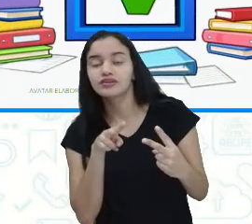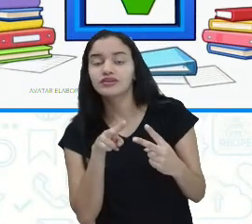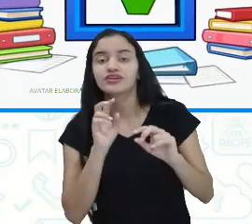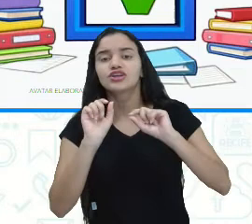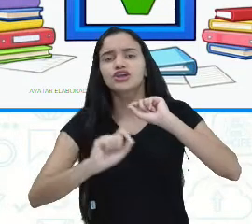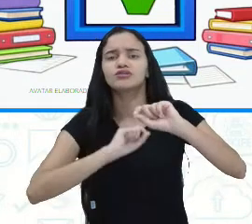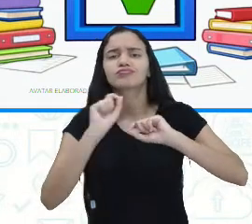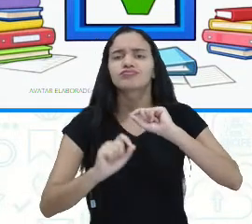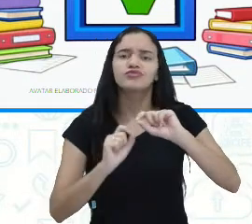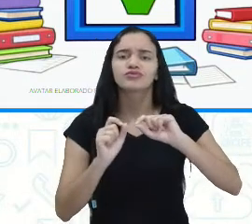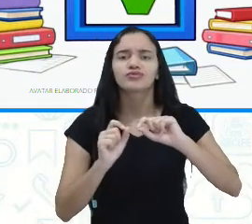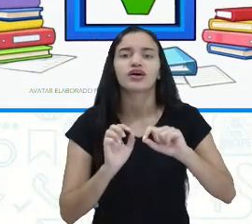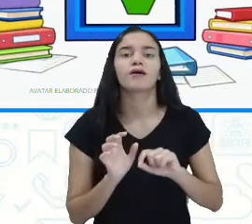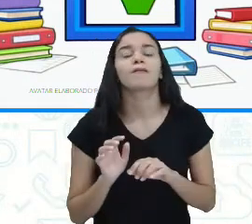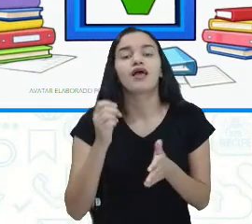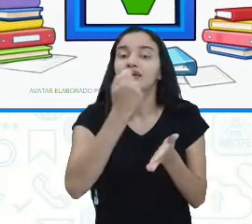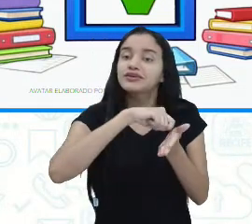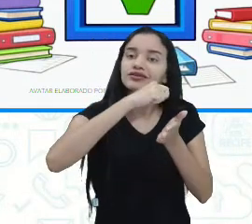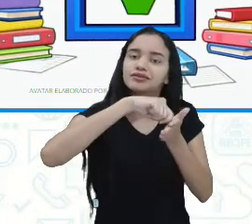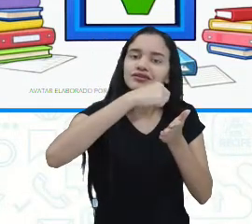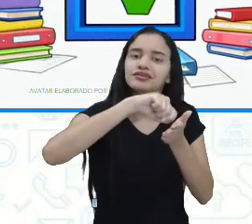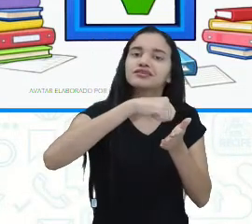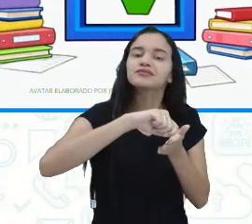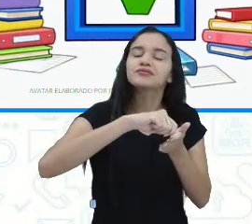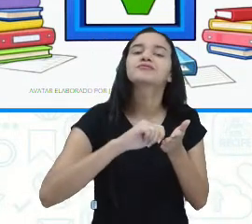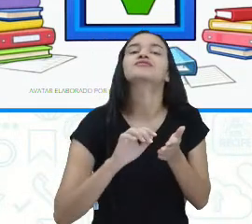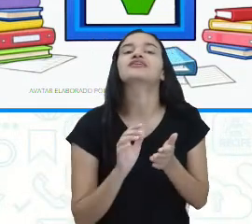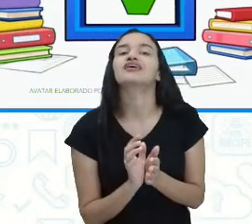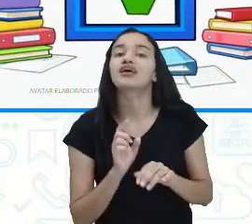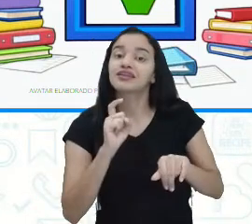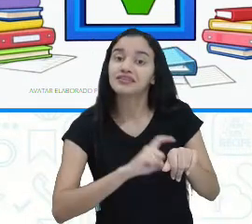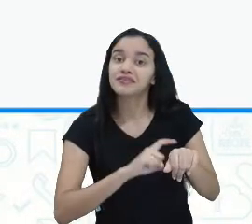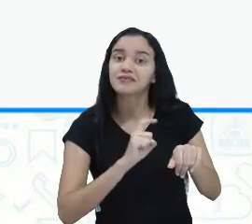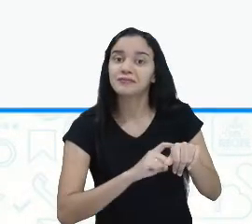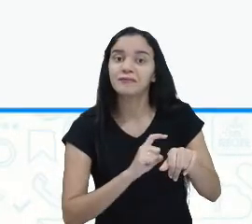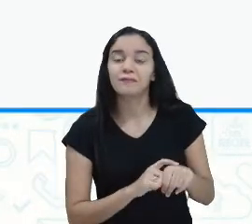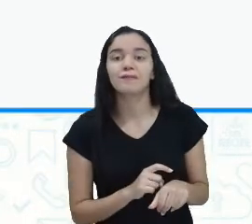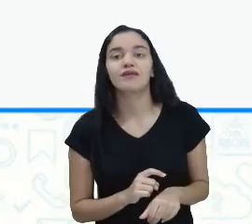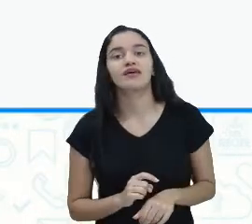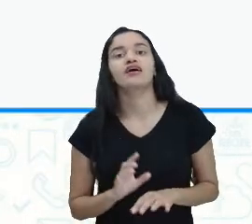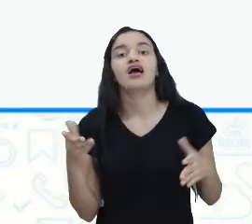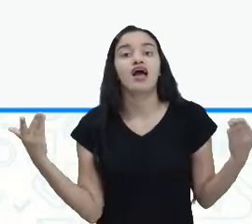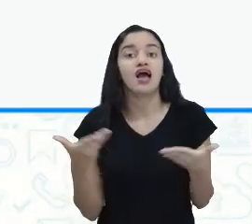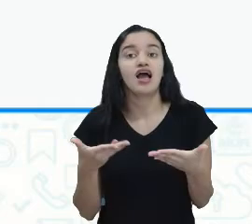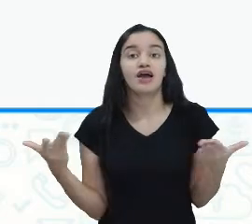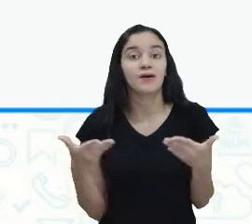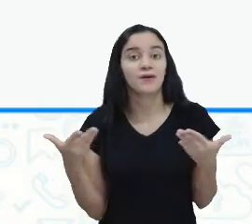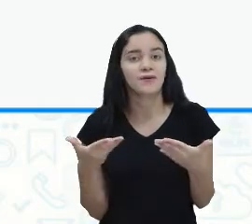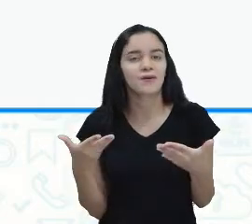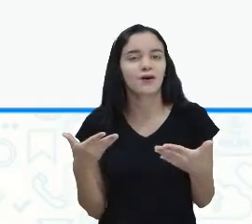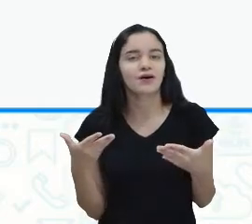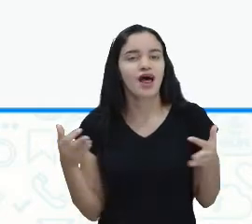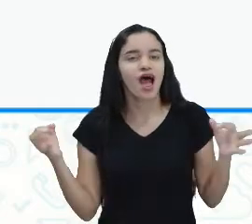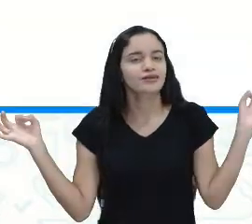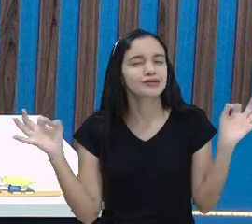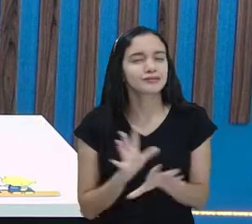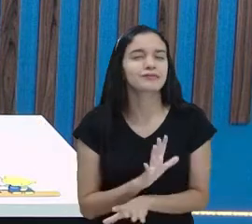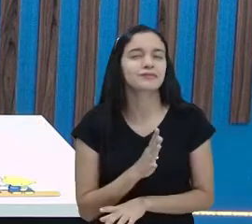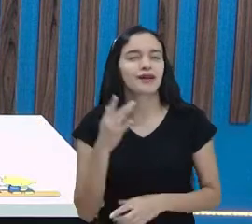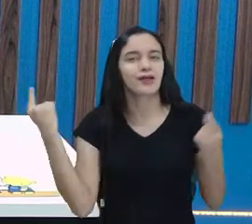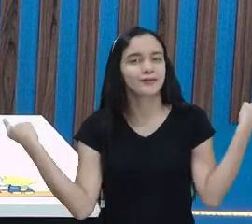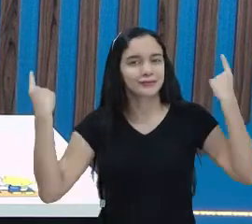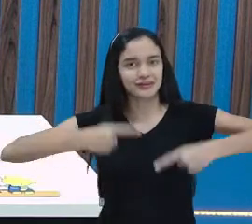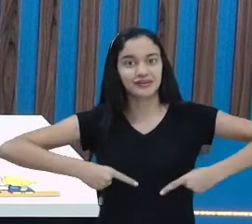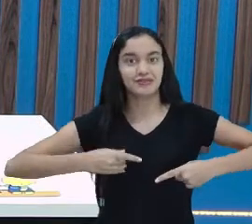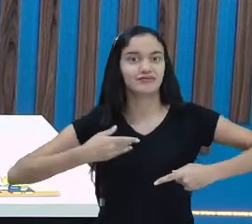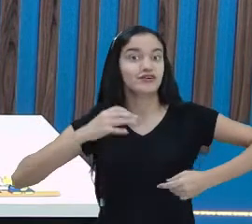o relógio digital, tá certo? E escrevemos a hora por extenso. Agora se prepara para o desafio, tá